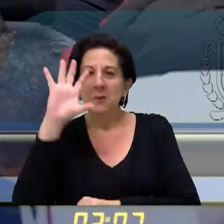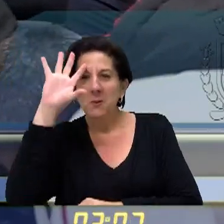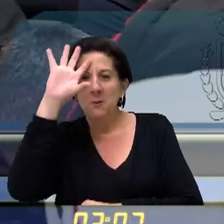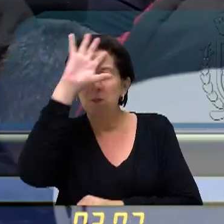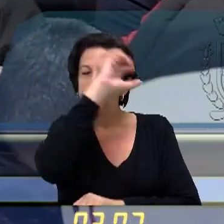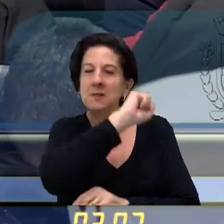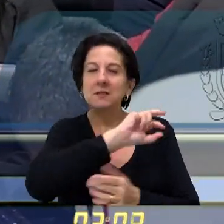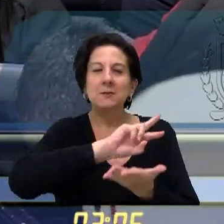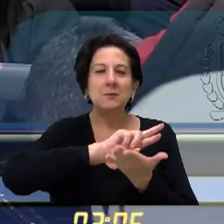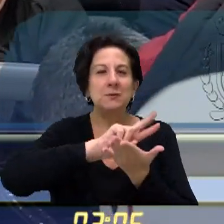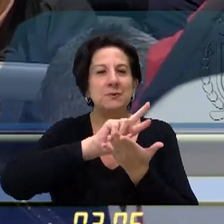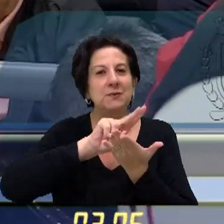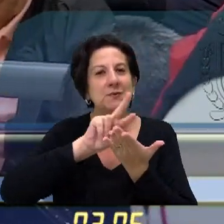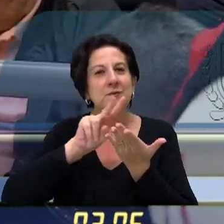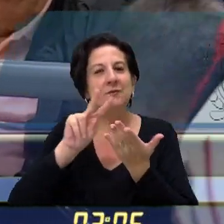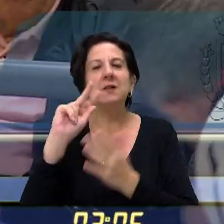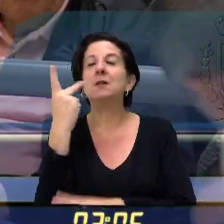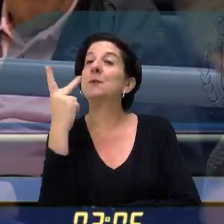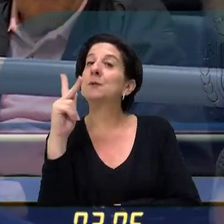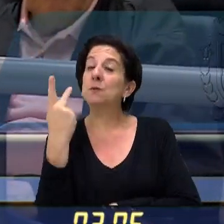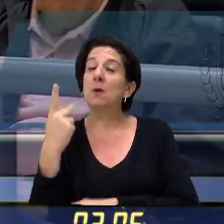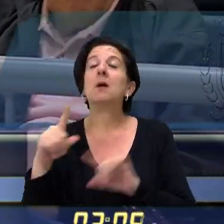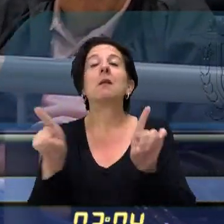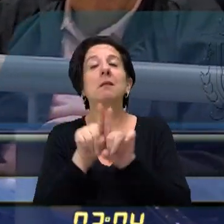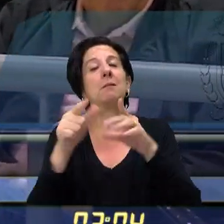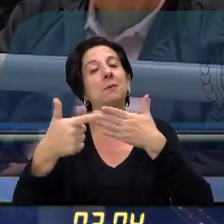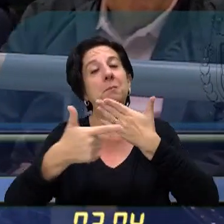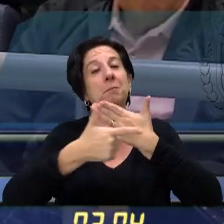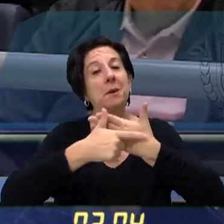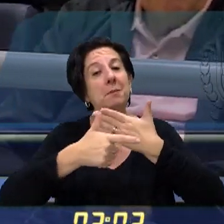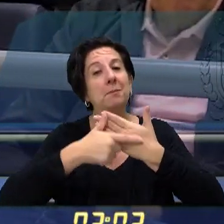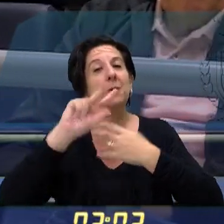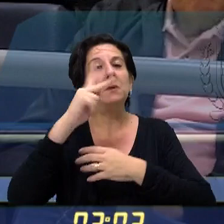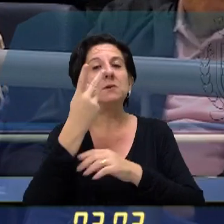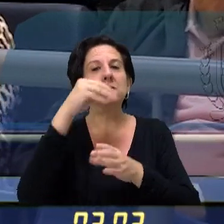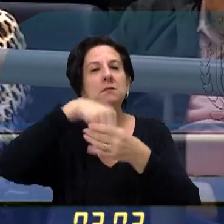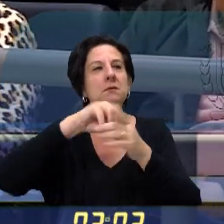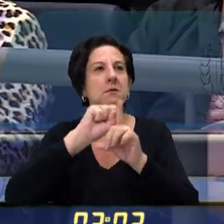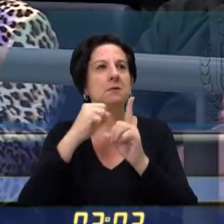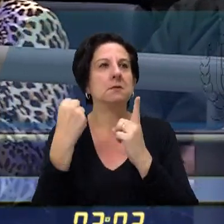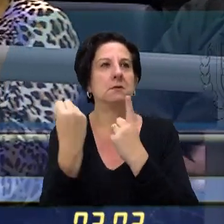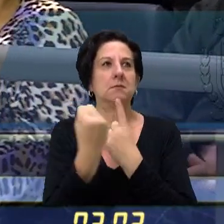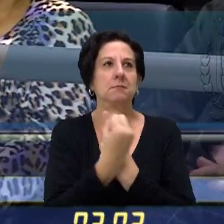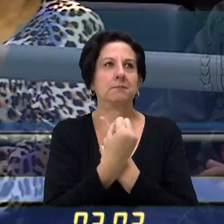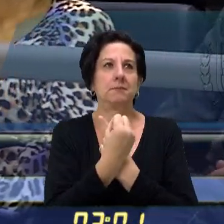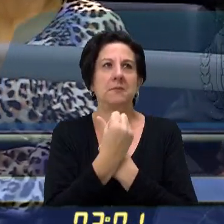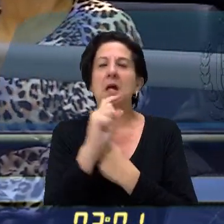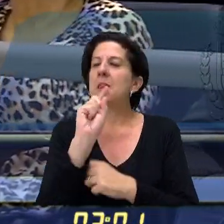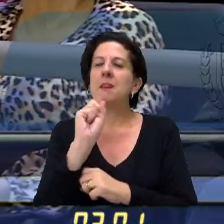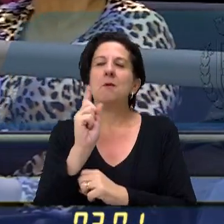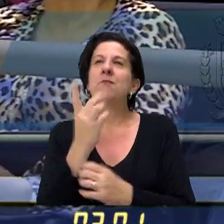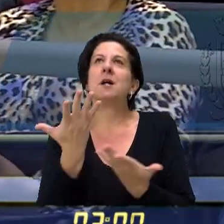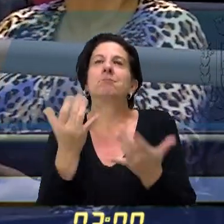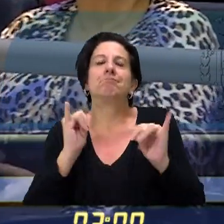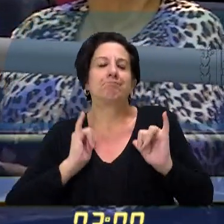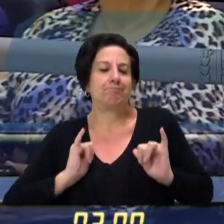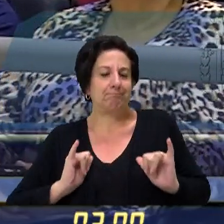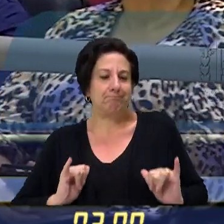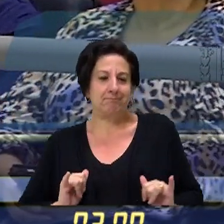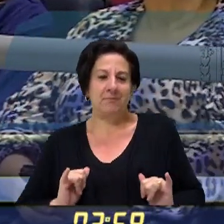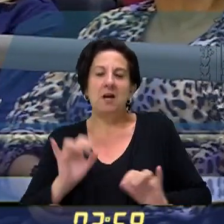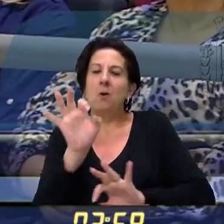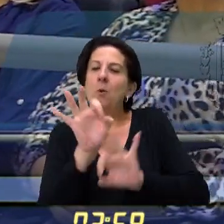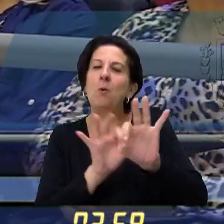compreensão diferente da história e do seu papel na história da sociedade. Não vai se acomodar, vai